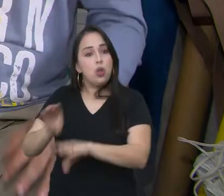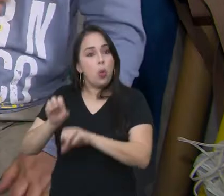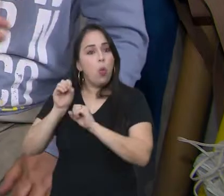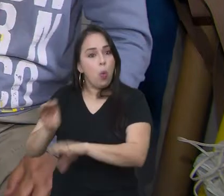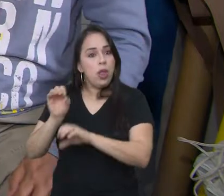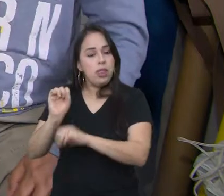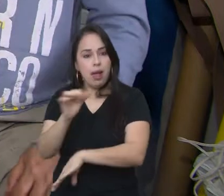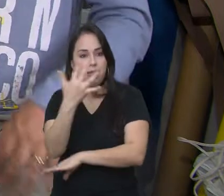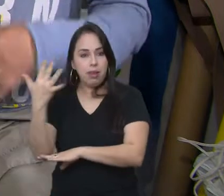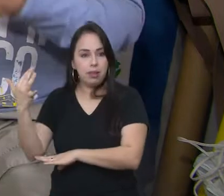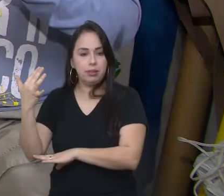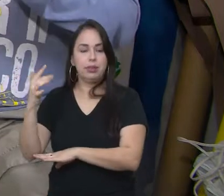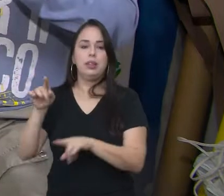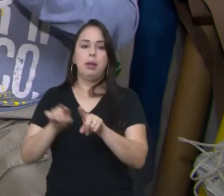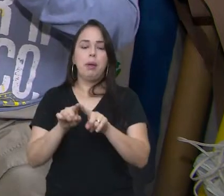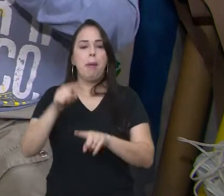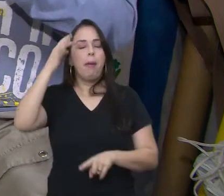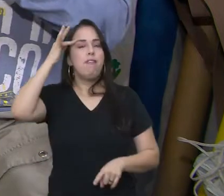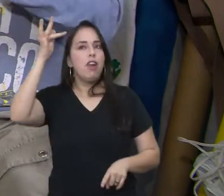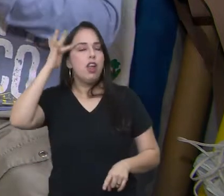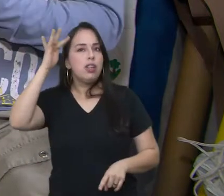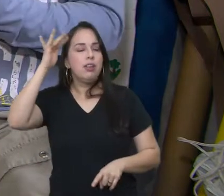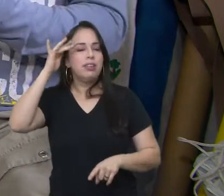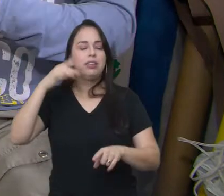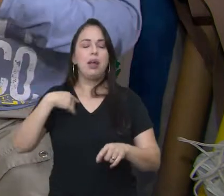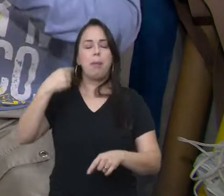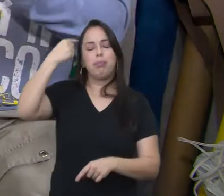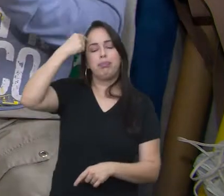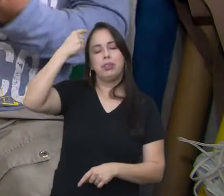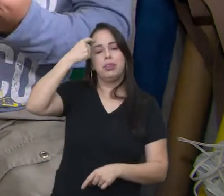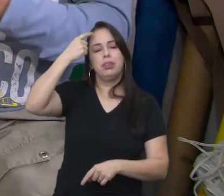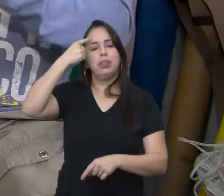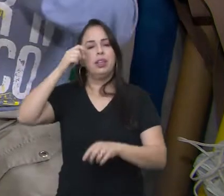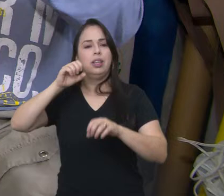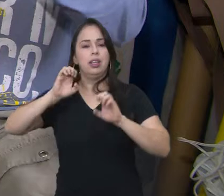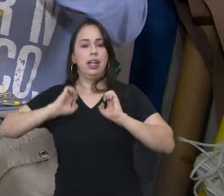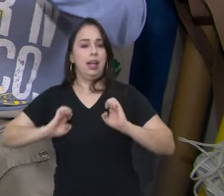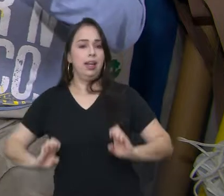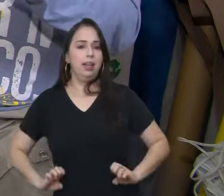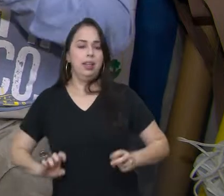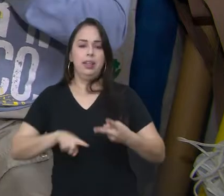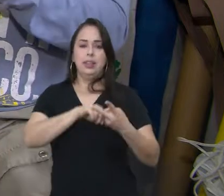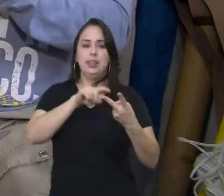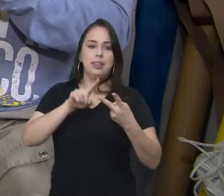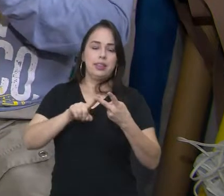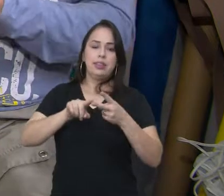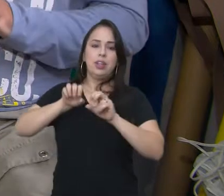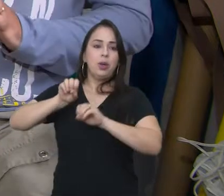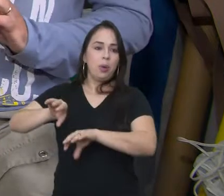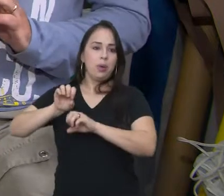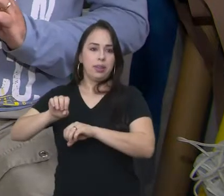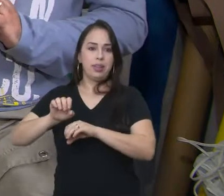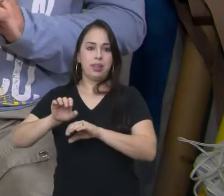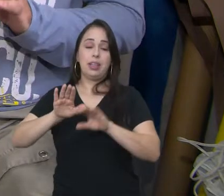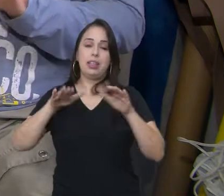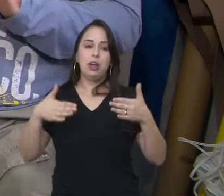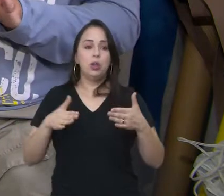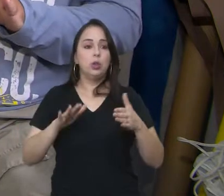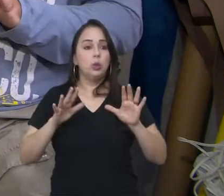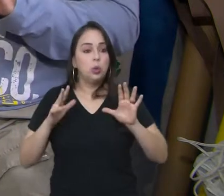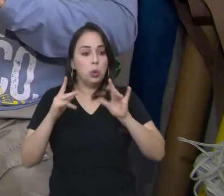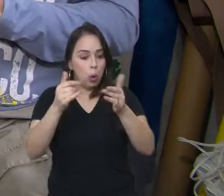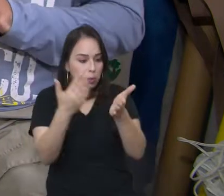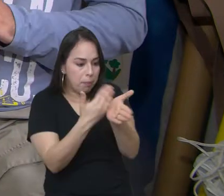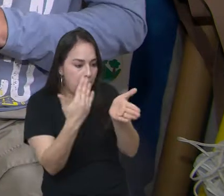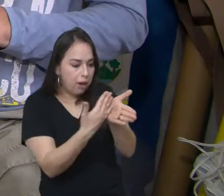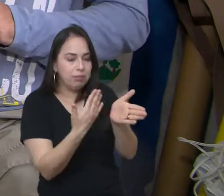da gente, que aí eu penso um pouquinho do cuidado, da ética, e todas as minhas histórias têm uma mensagem. Eu sempre